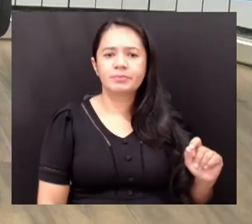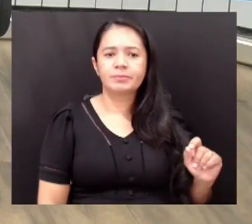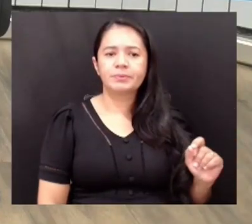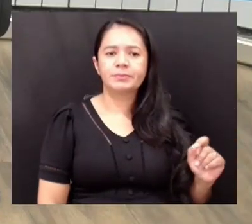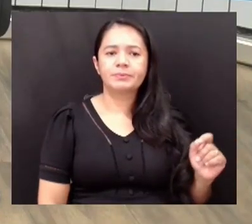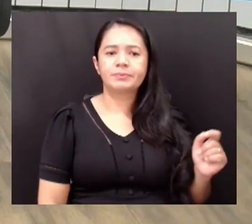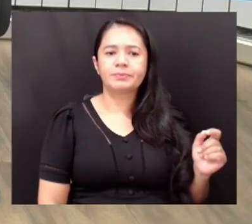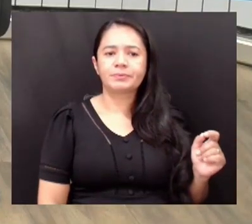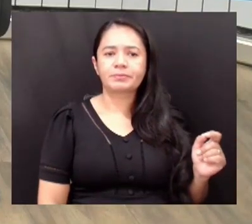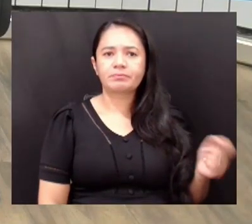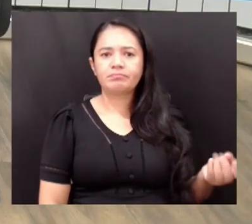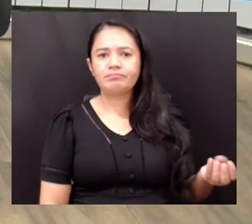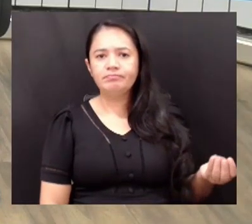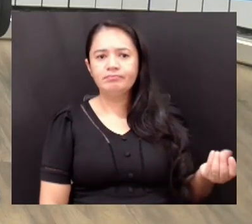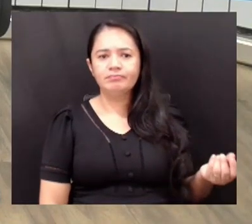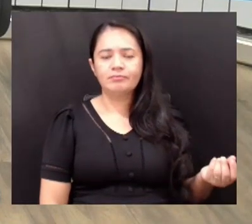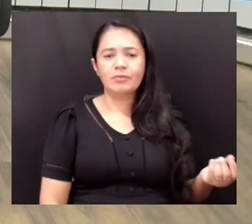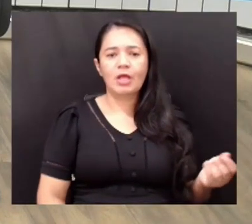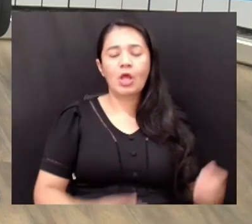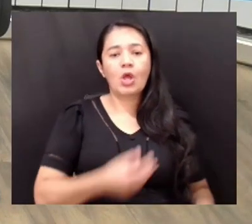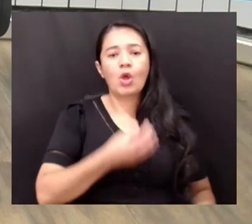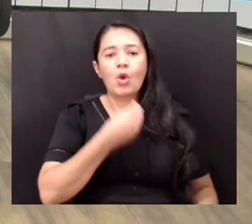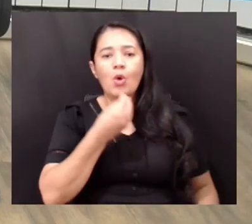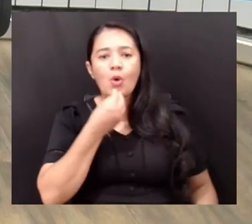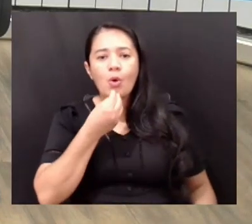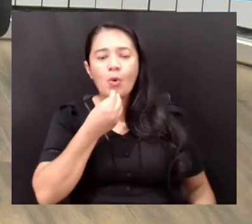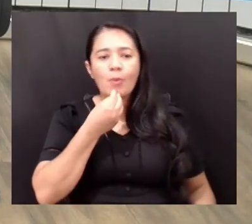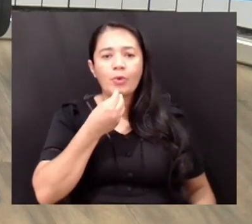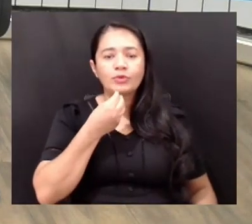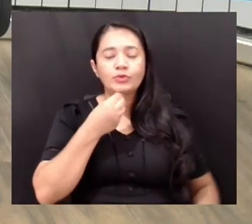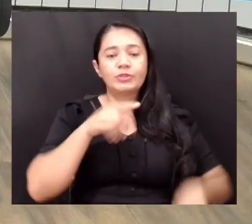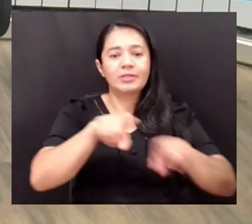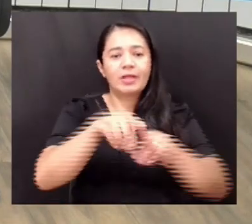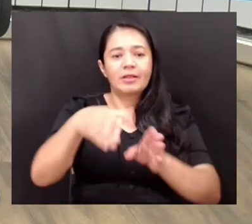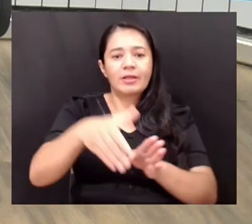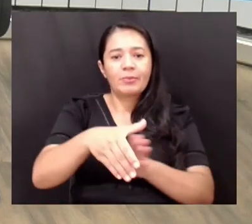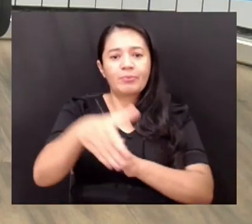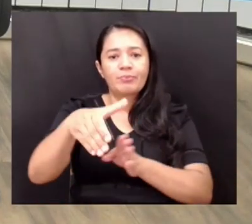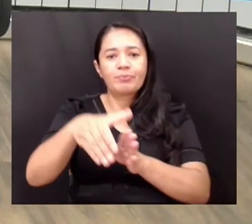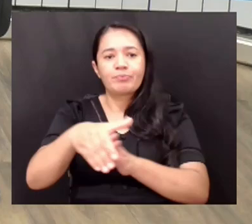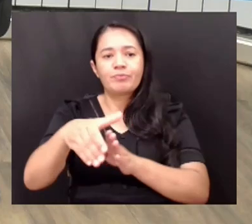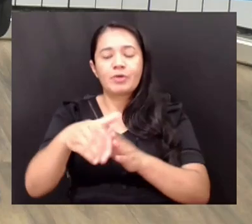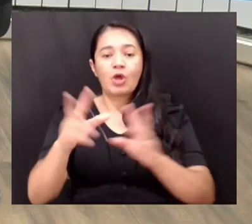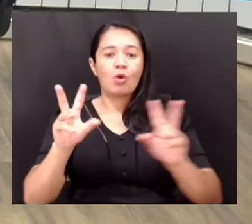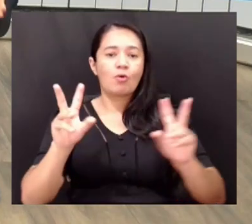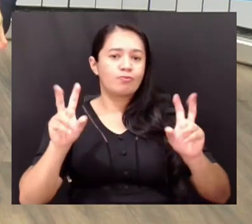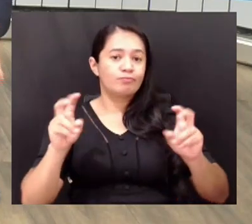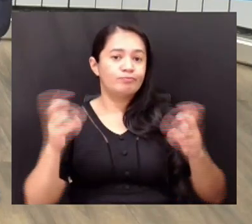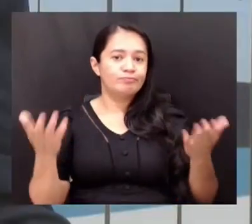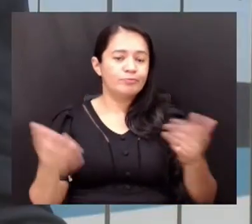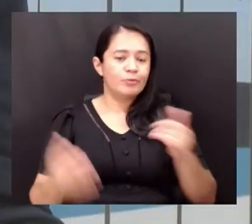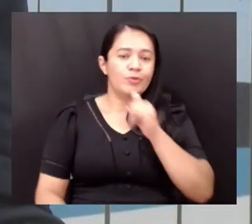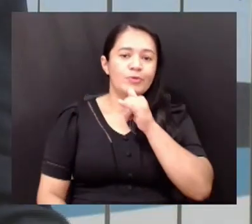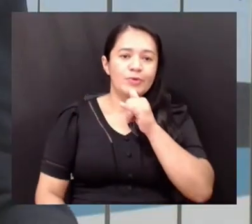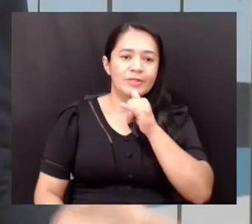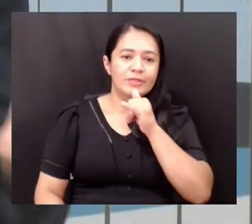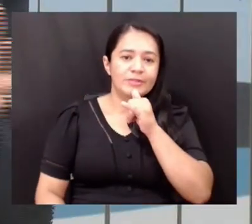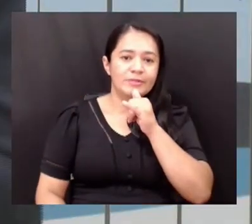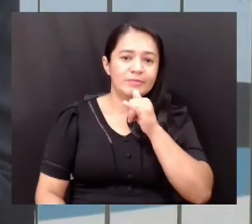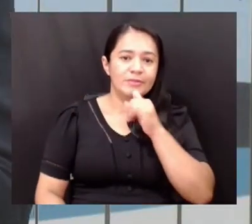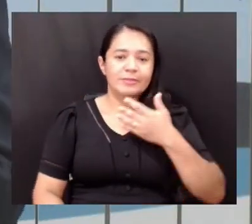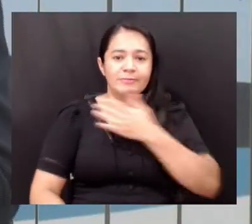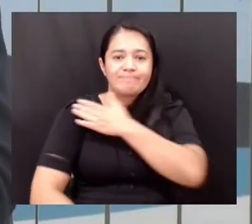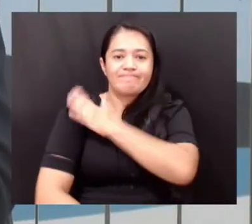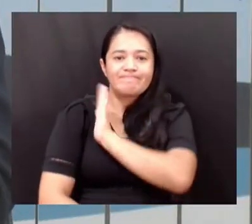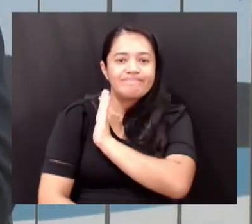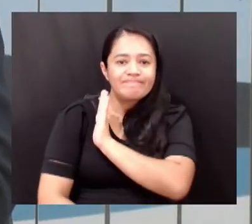dando oportunidades e orientações a respeito, por exemplo, contra a discriminação e